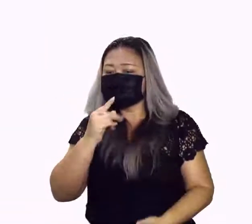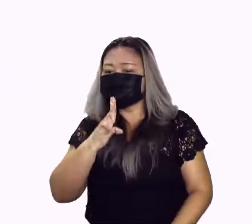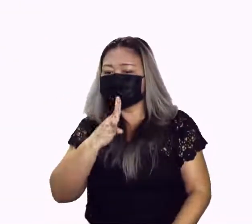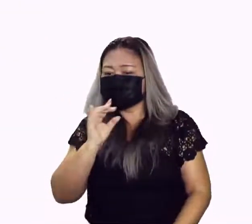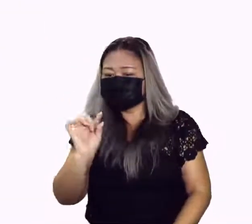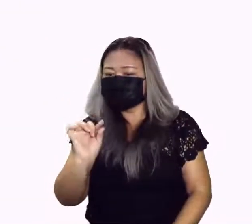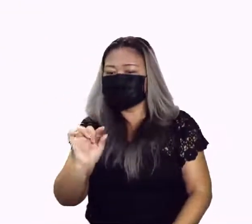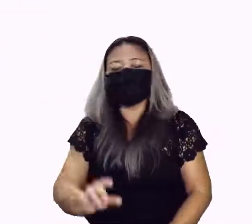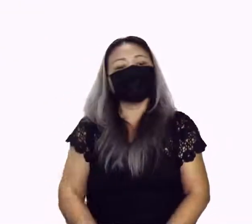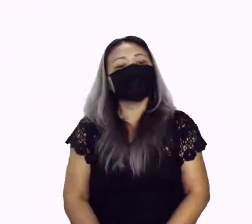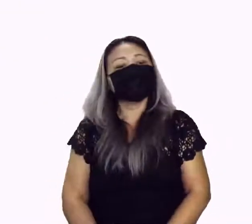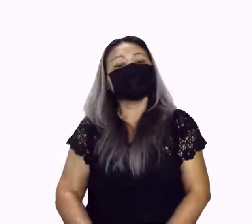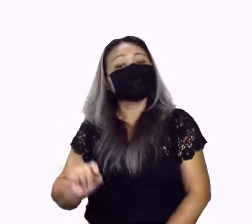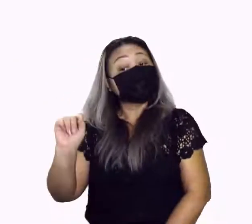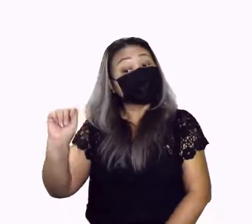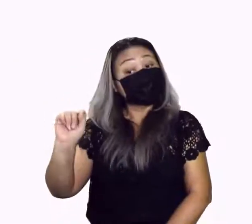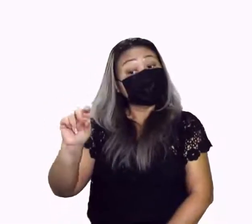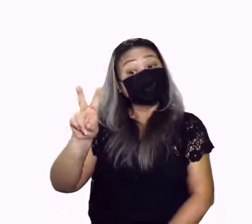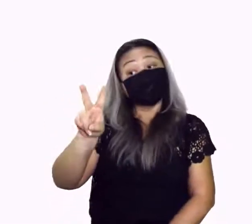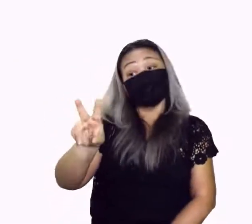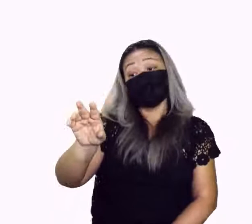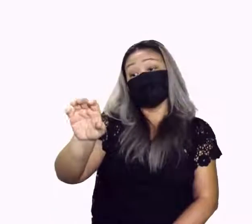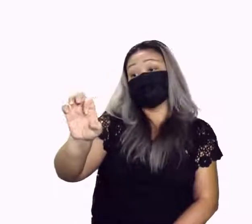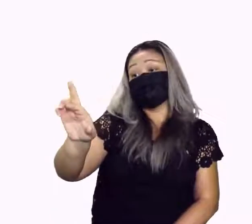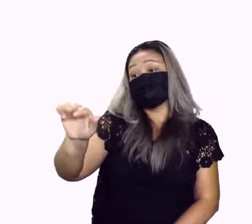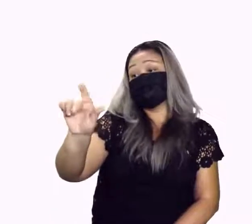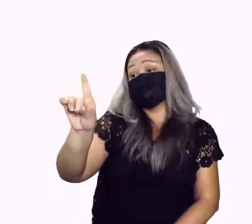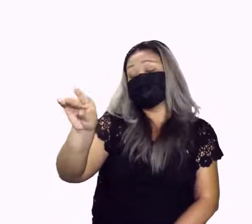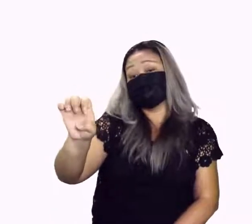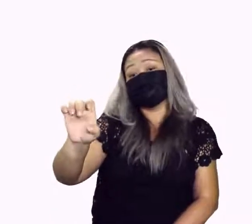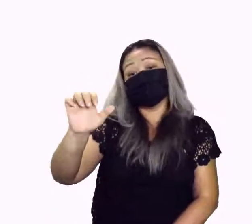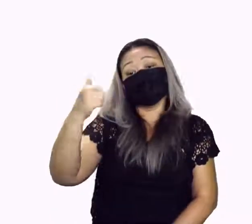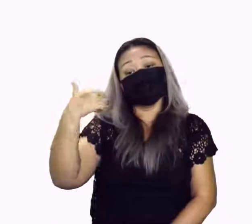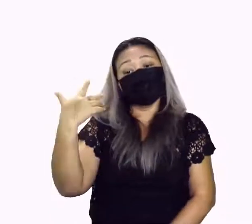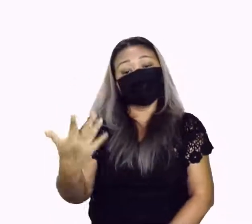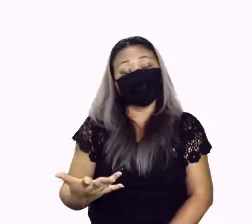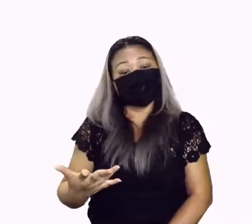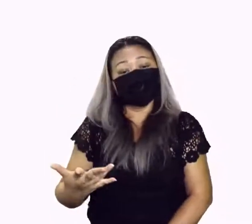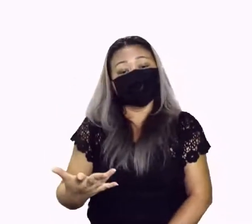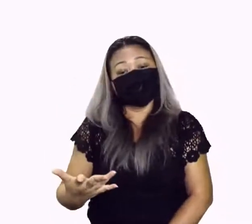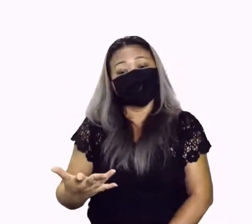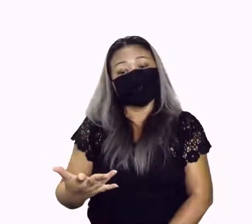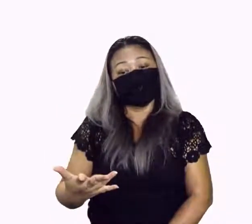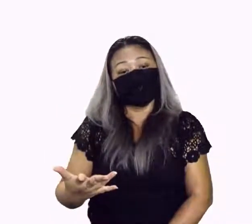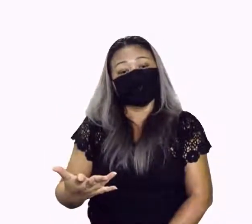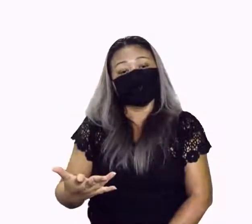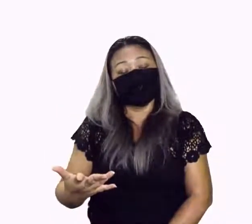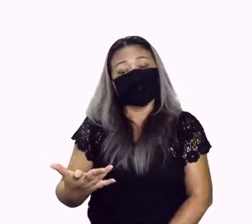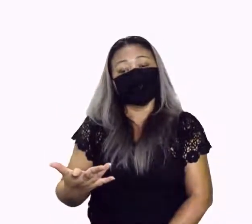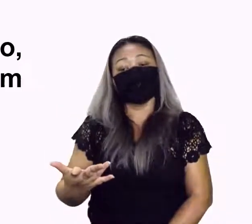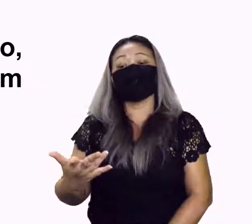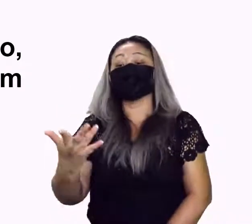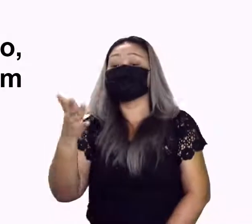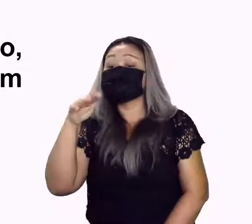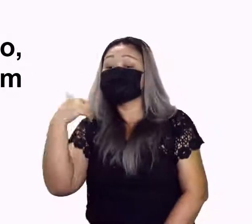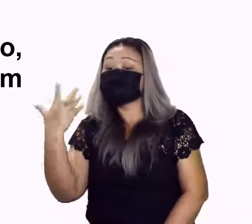pouco sobre o que é verdade? Segundo o dicionário